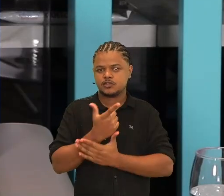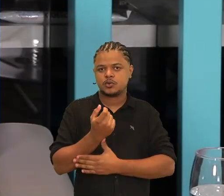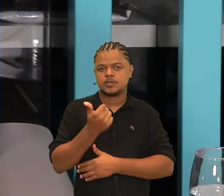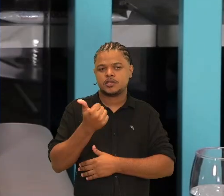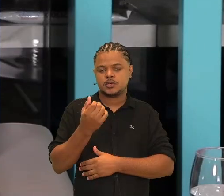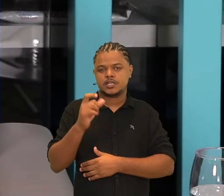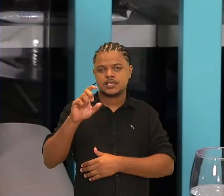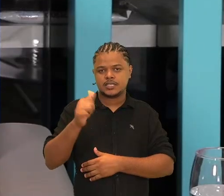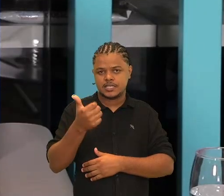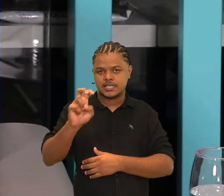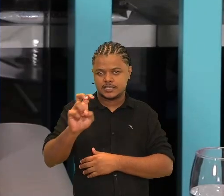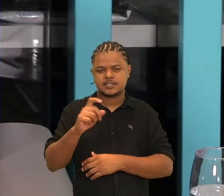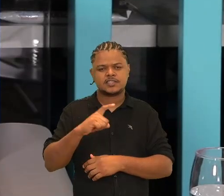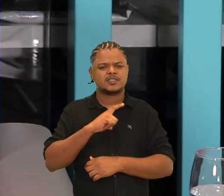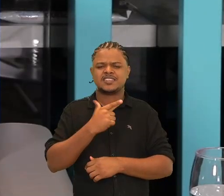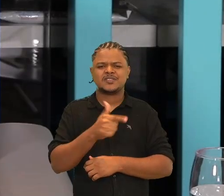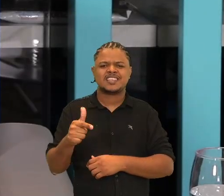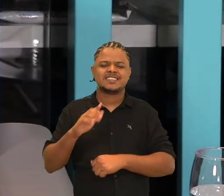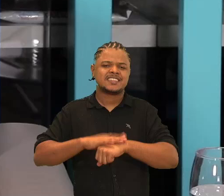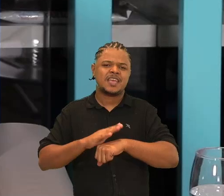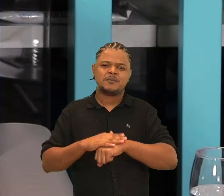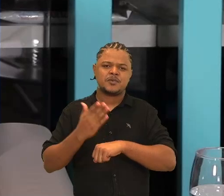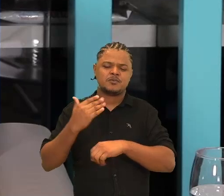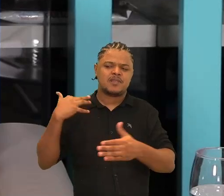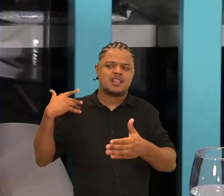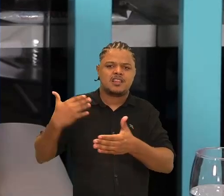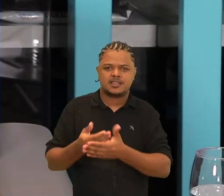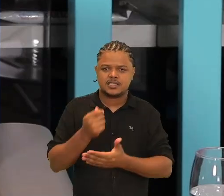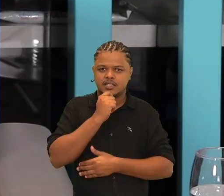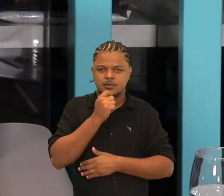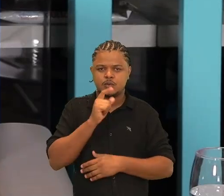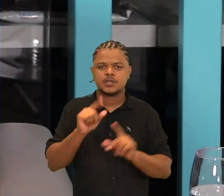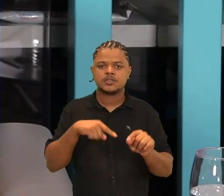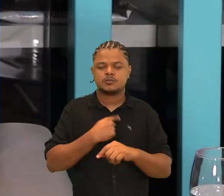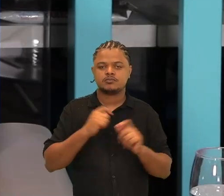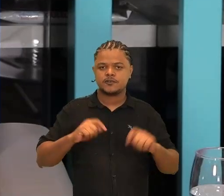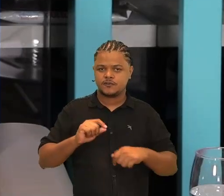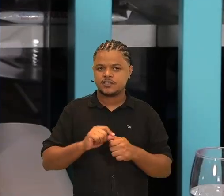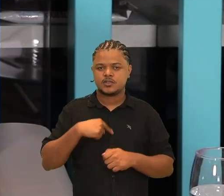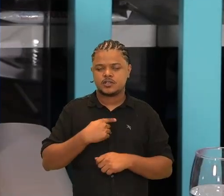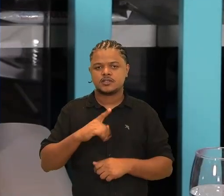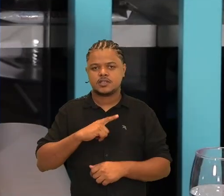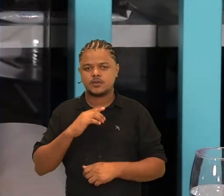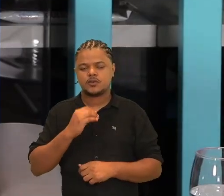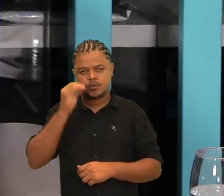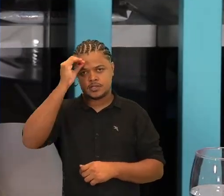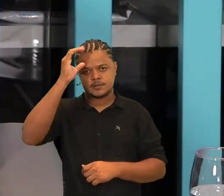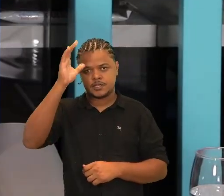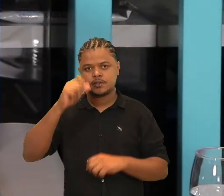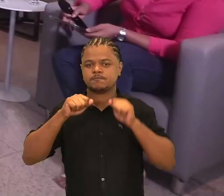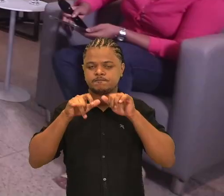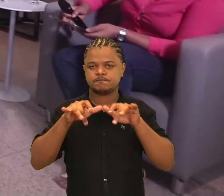tem tanto tempo assim. E o que a gente pode fazer, por exemplo, nós que temos conhecimento, é